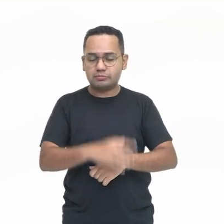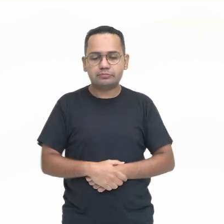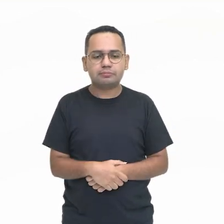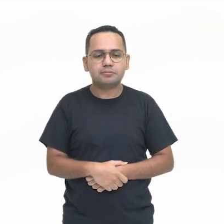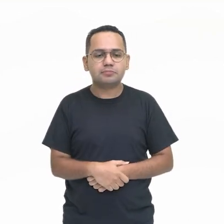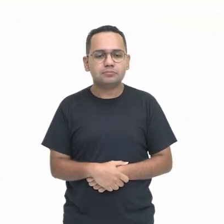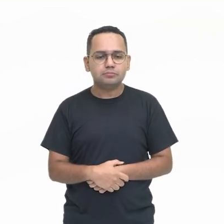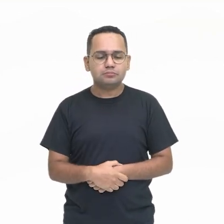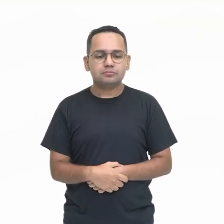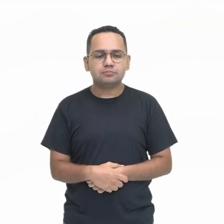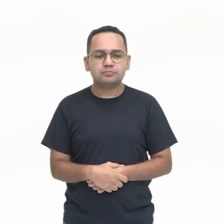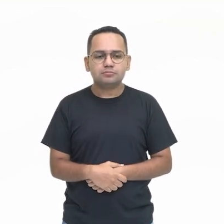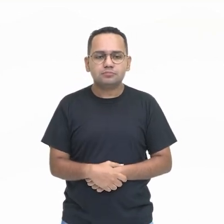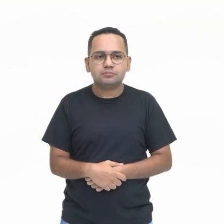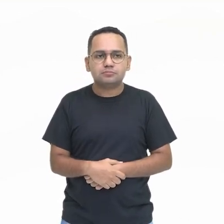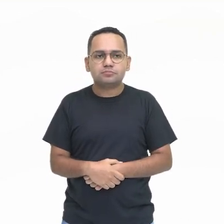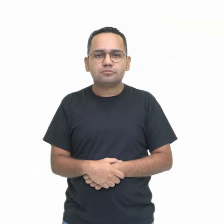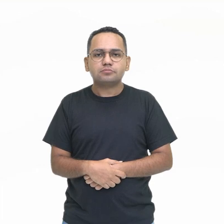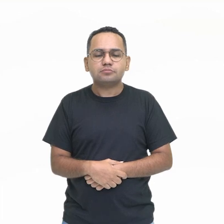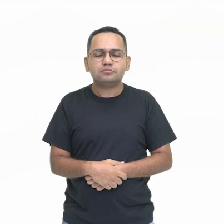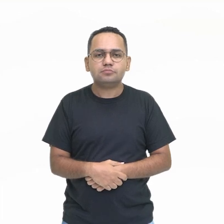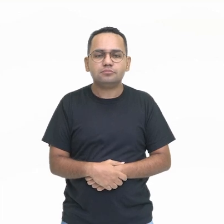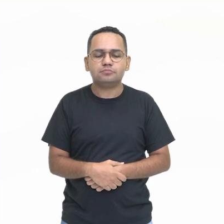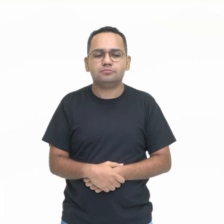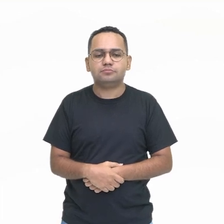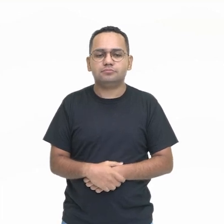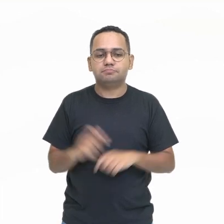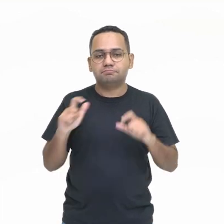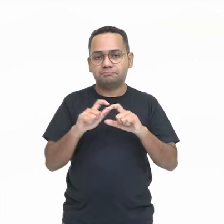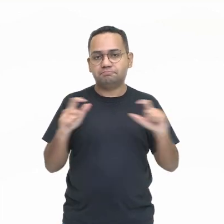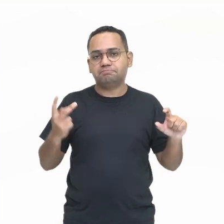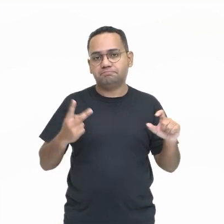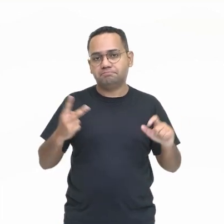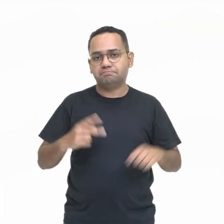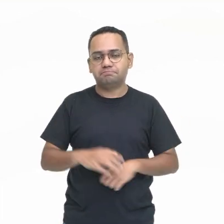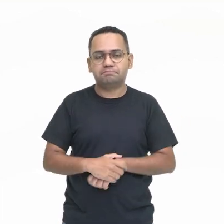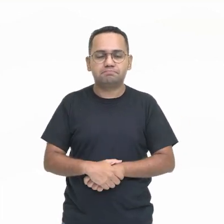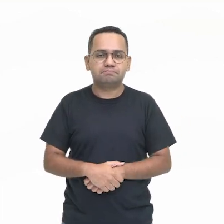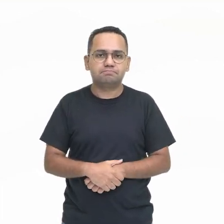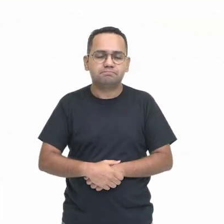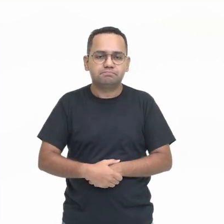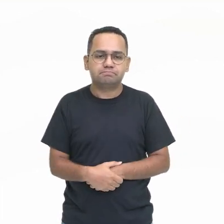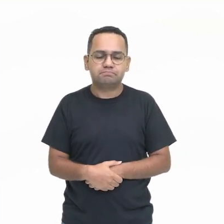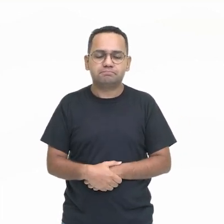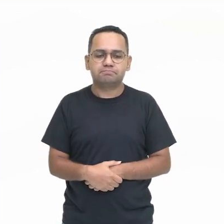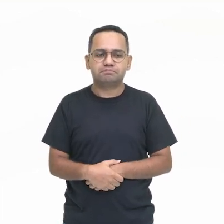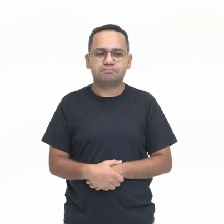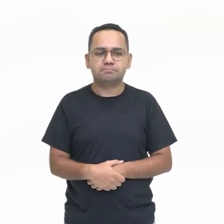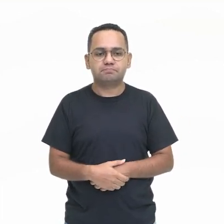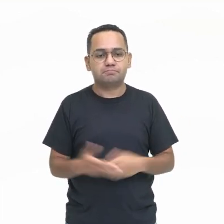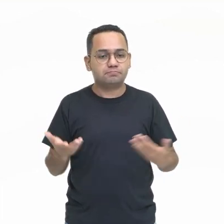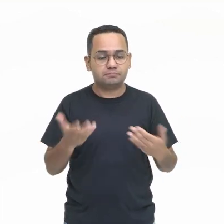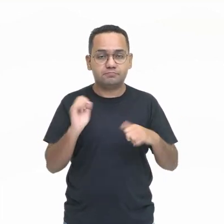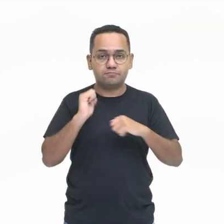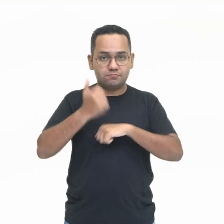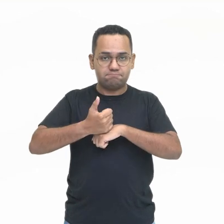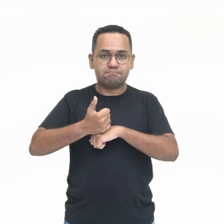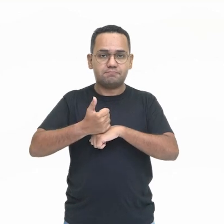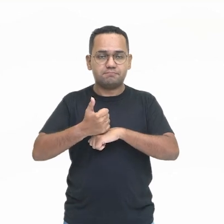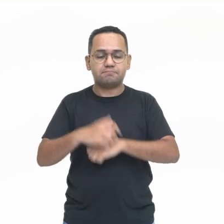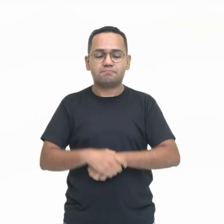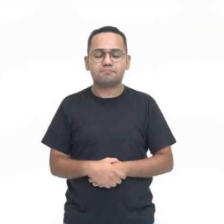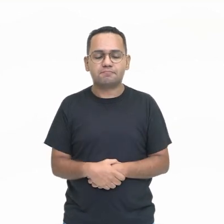né? O y do vértice da função do segundo grau, né? Da equação do segundo grau, e vamos fazer as